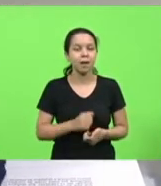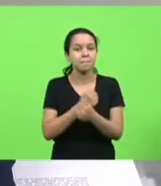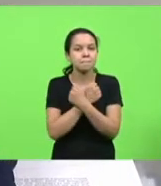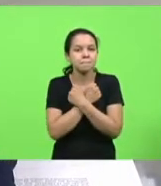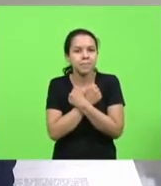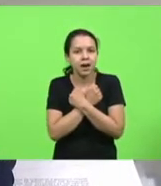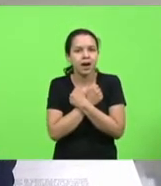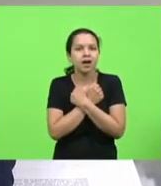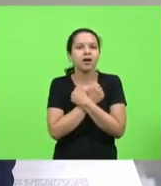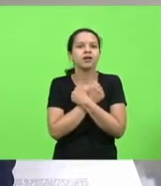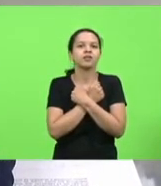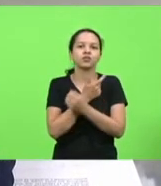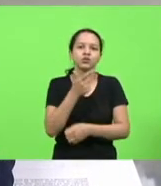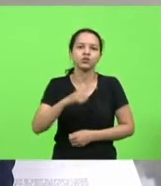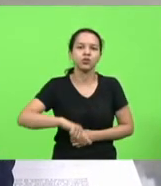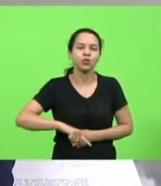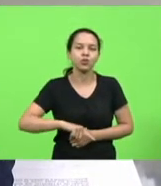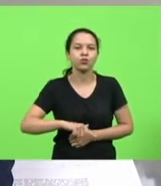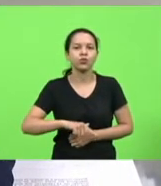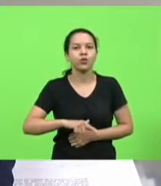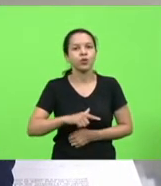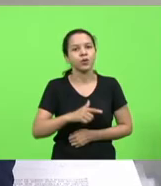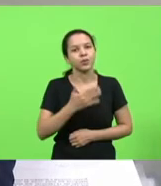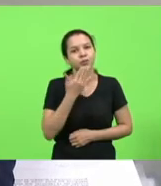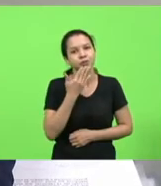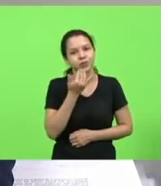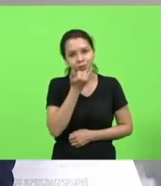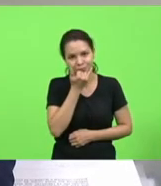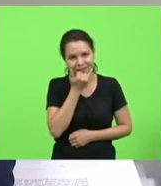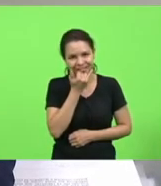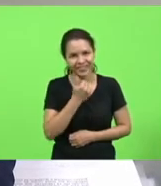mais uma vez, nosso pedido de desculpa.